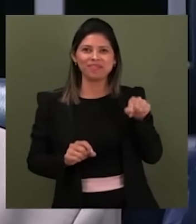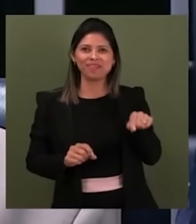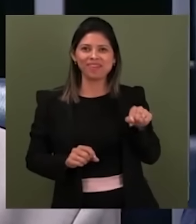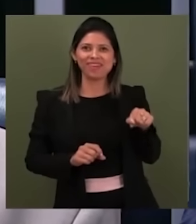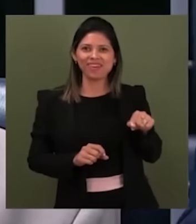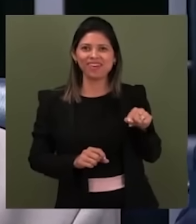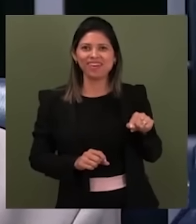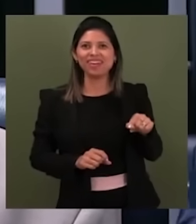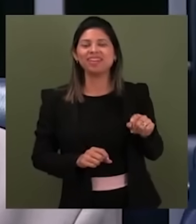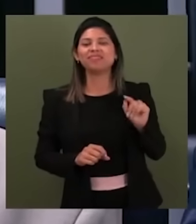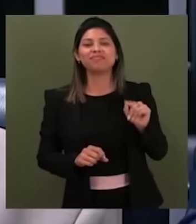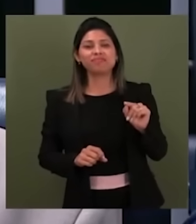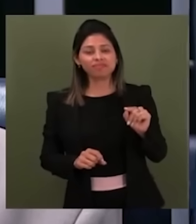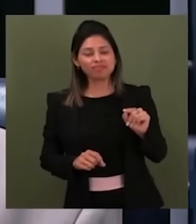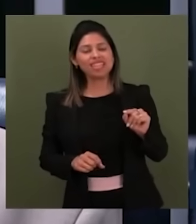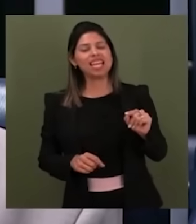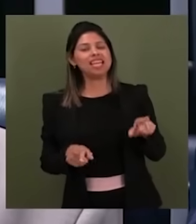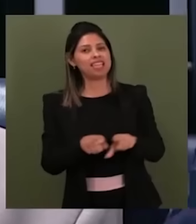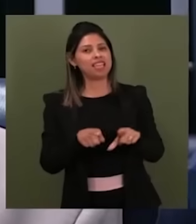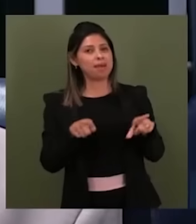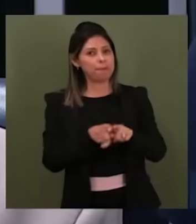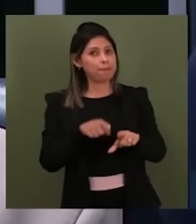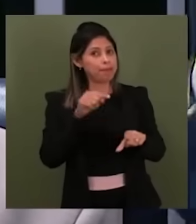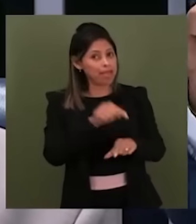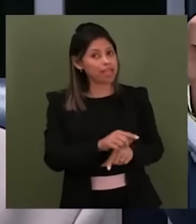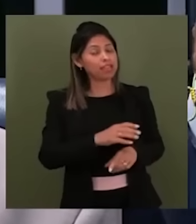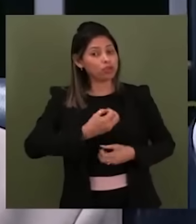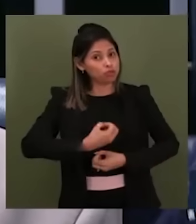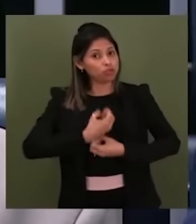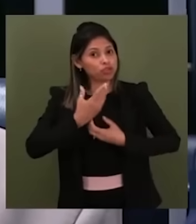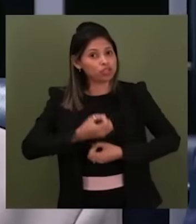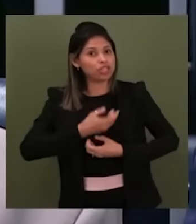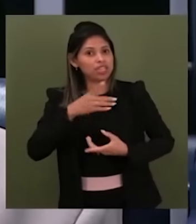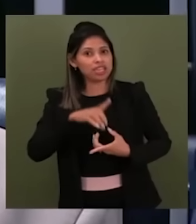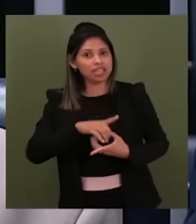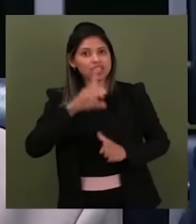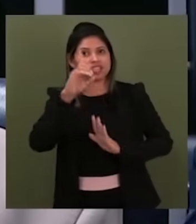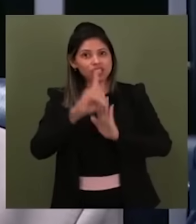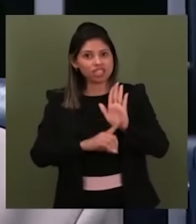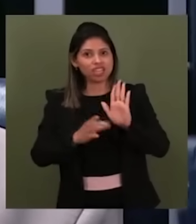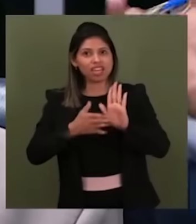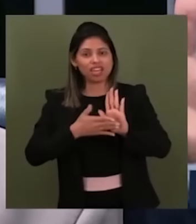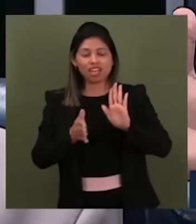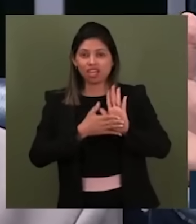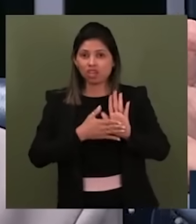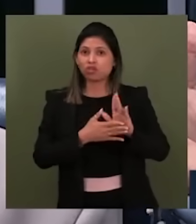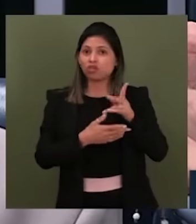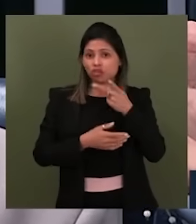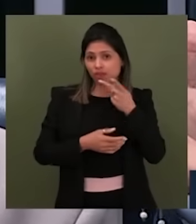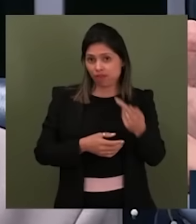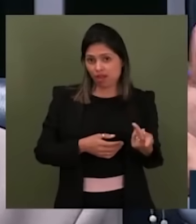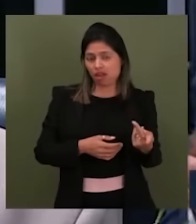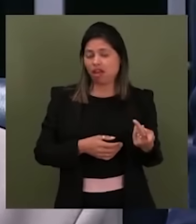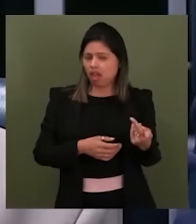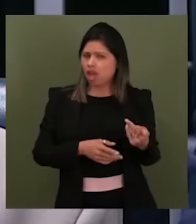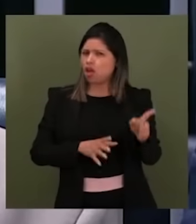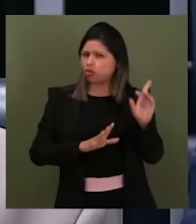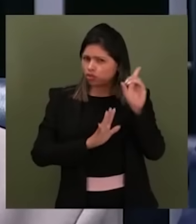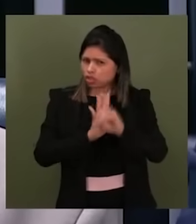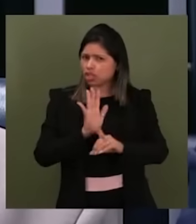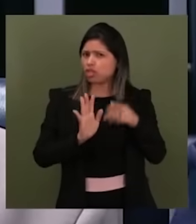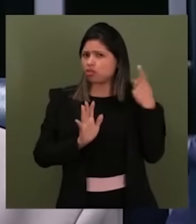E olha que eu até discordo de algumas pautas dele, mas ele tem o direito de colocar. É a liberdade, é ou não é uma